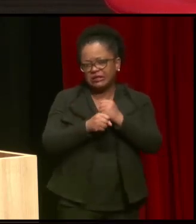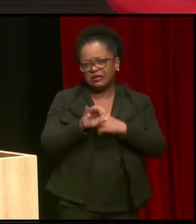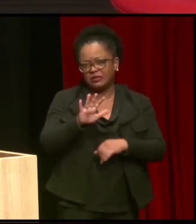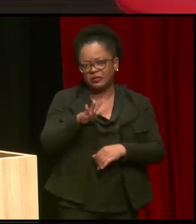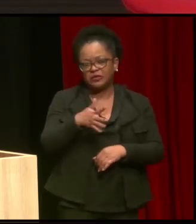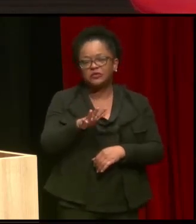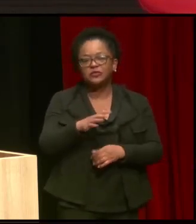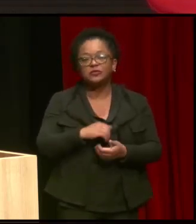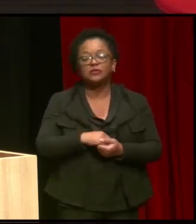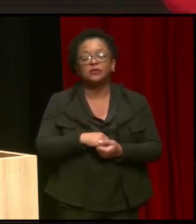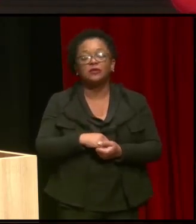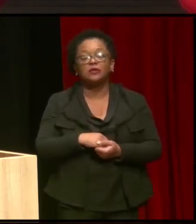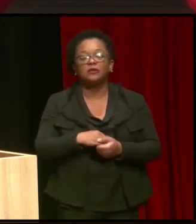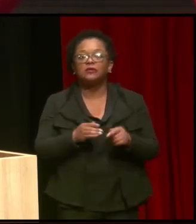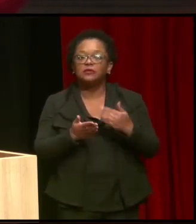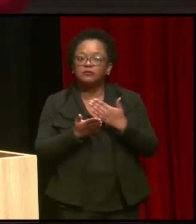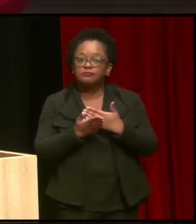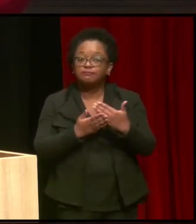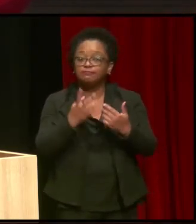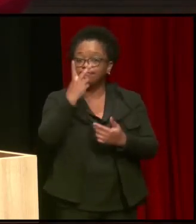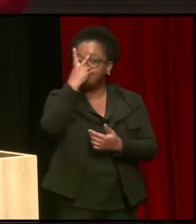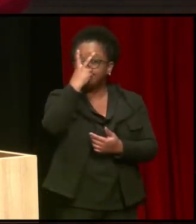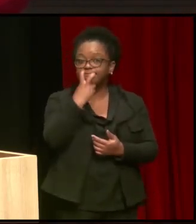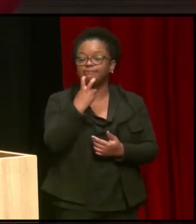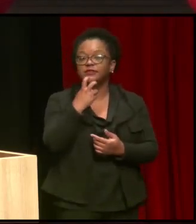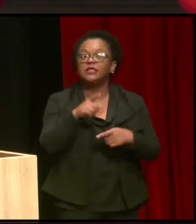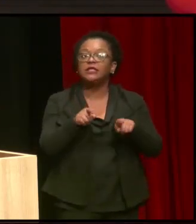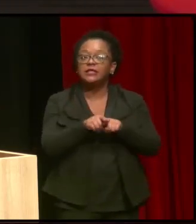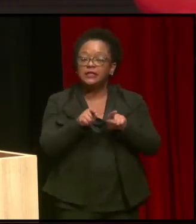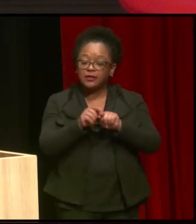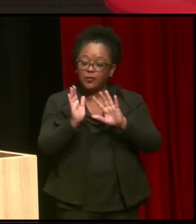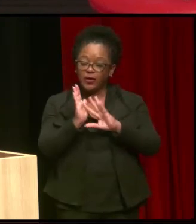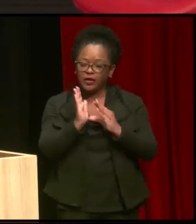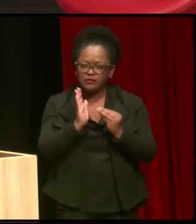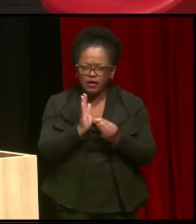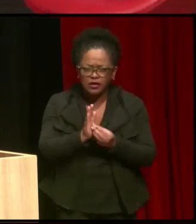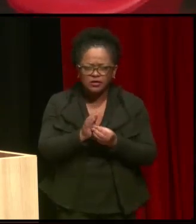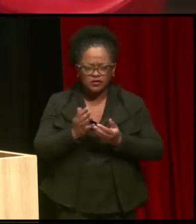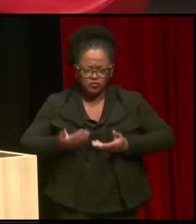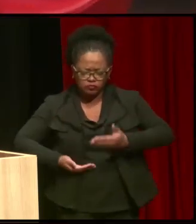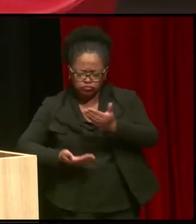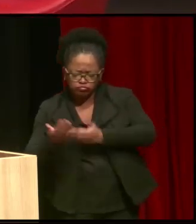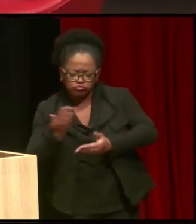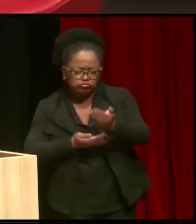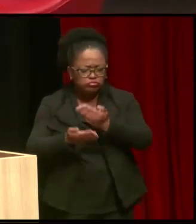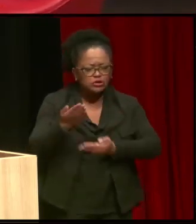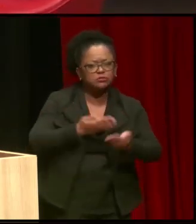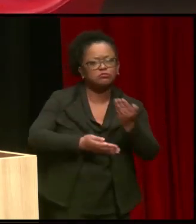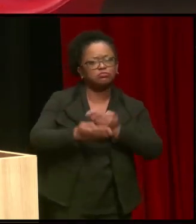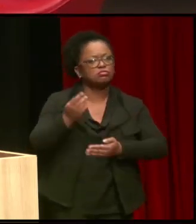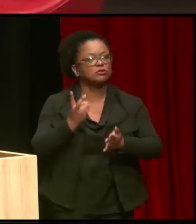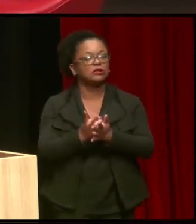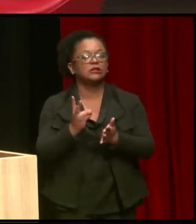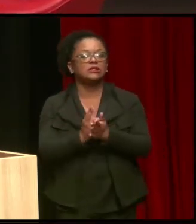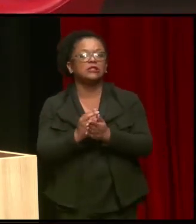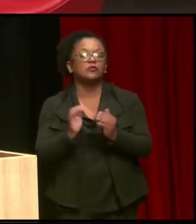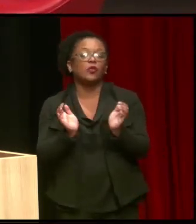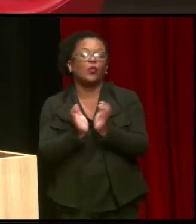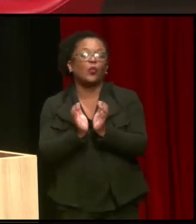Ele era muito envolvido na igreja dele, ele dizia para mim, ó, tem um grupo de homens, eu vou lá, a gente conversa, a gente estuda a Bíblia,